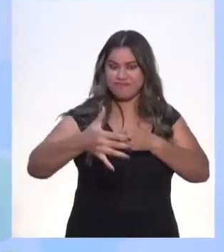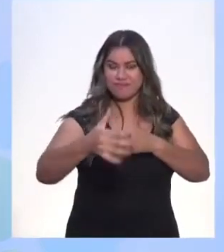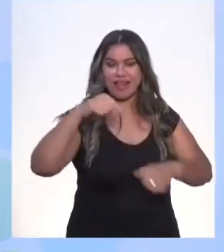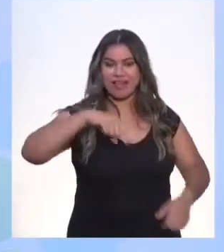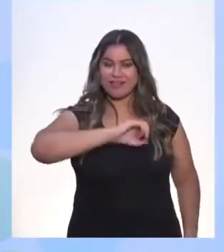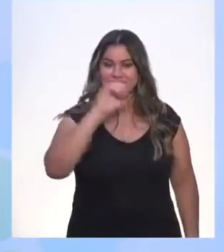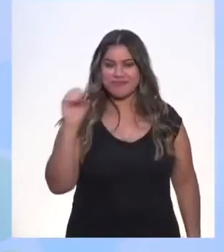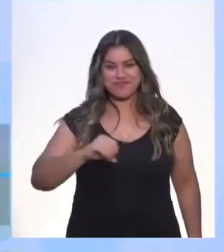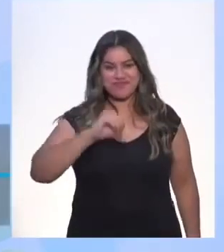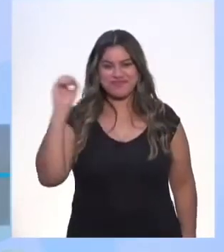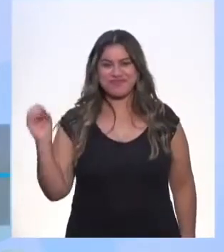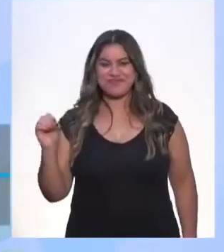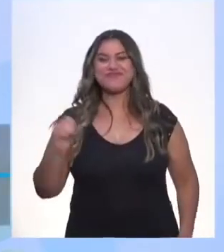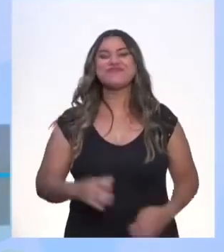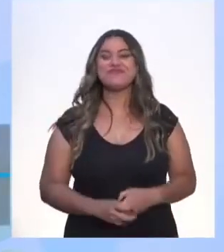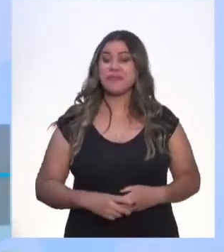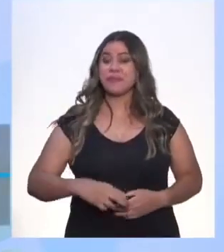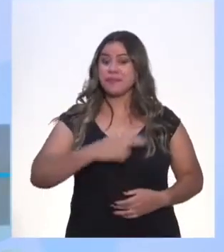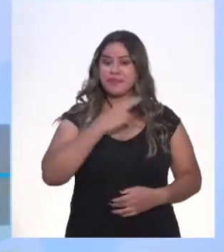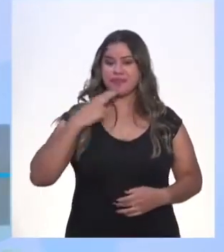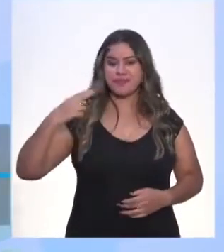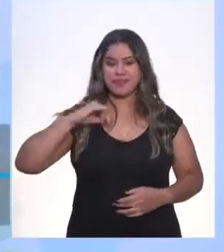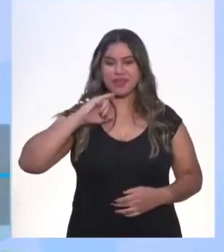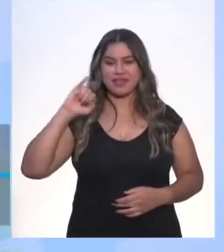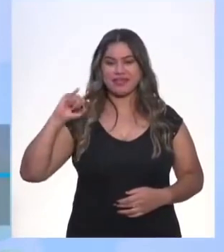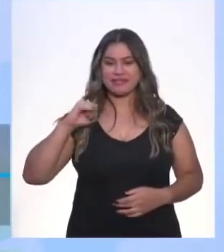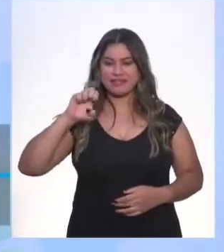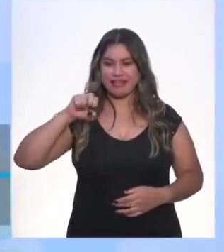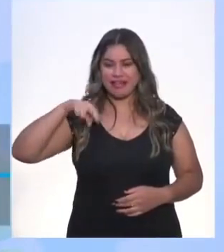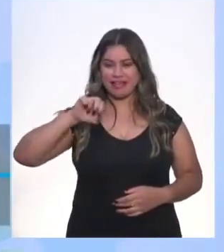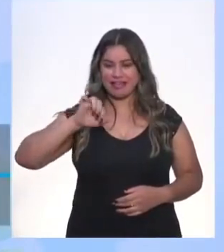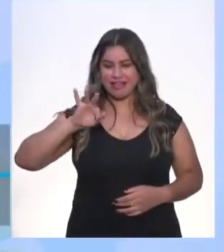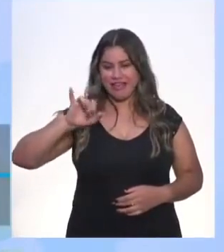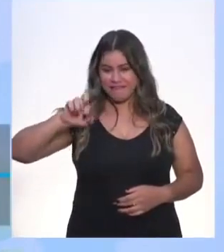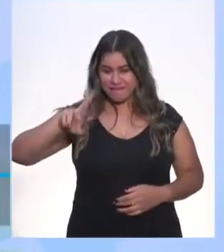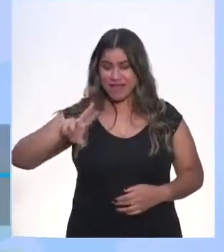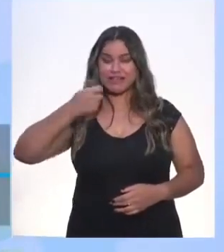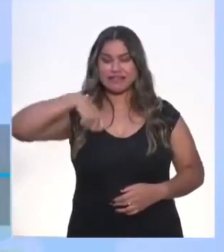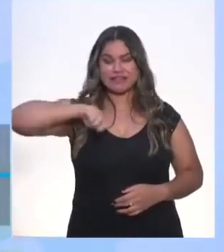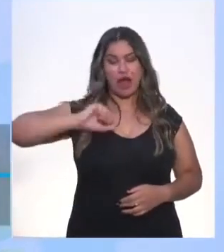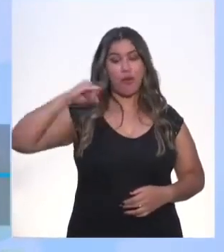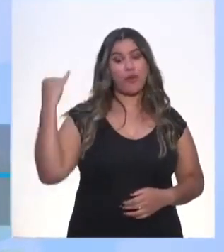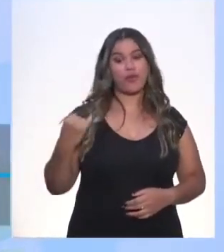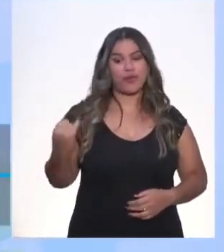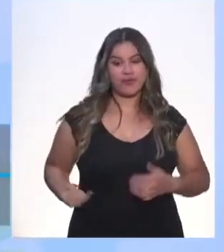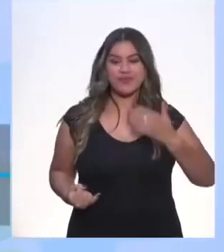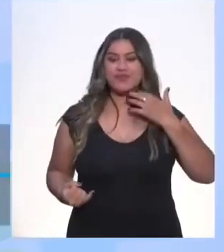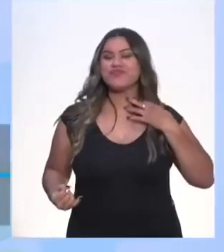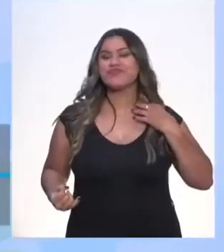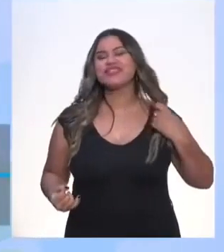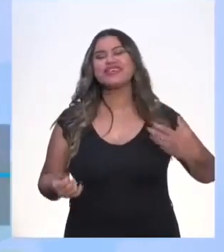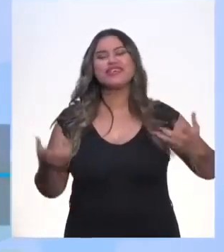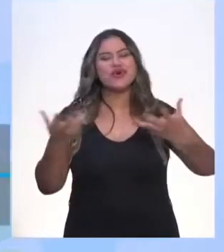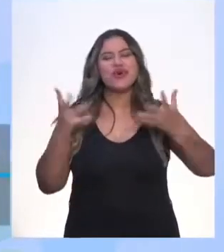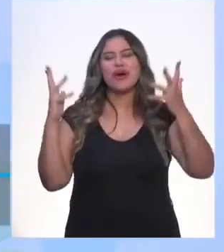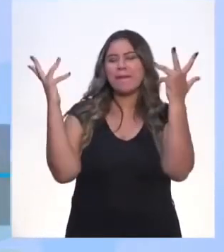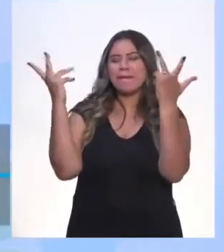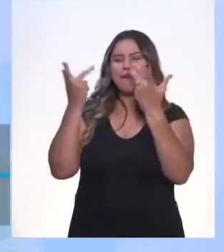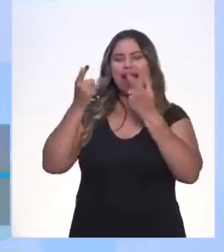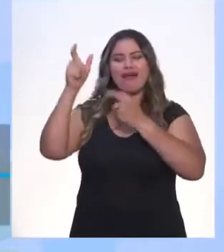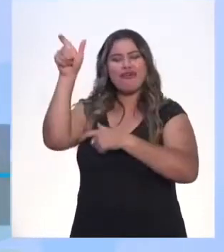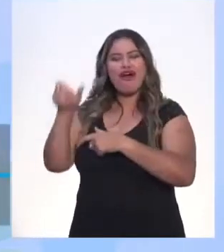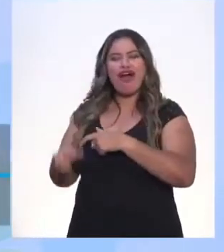Centro de Mídias. Eu sou a professora Jennifer, vocês já conhecem, e nós estaremos aqui com a queridíssima, com a